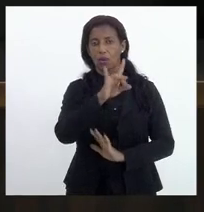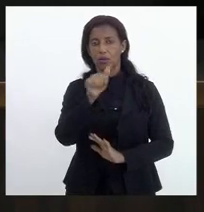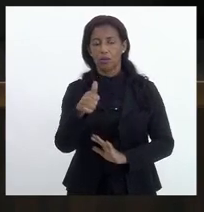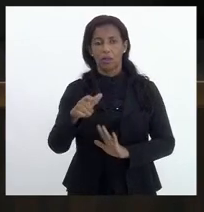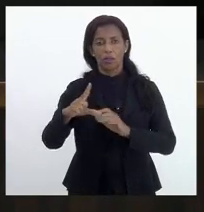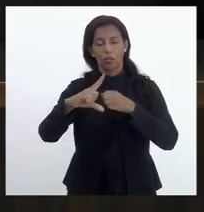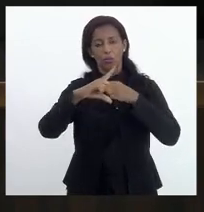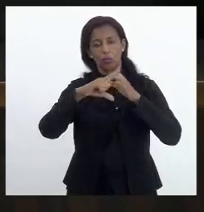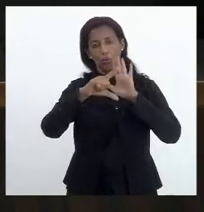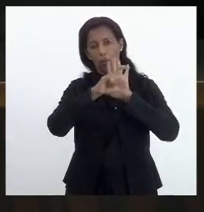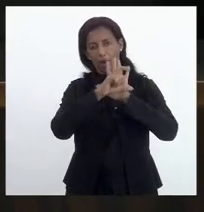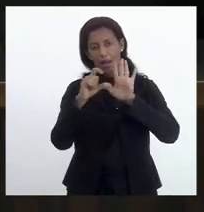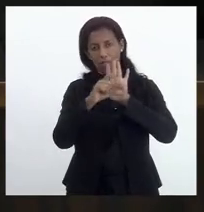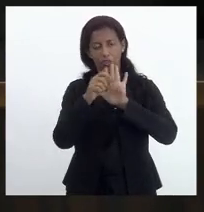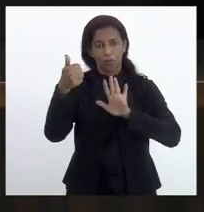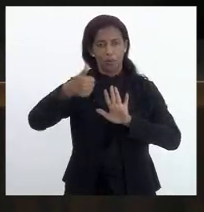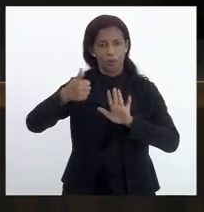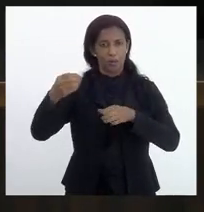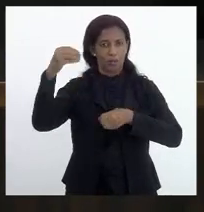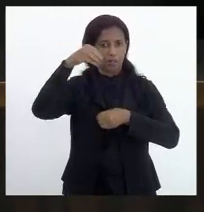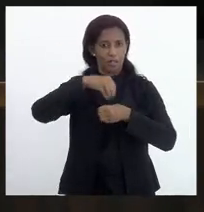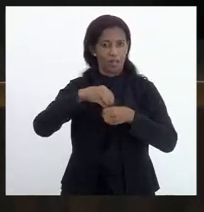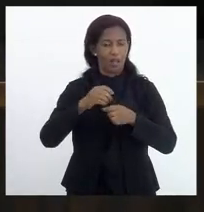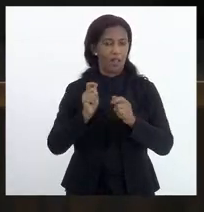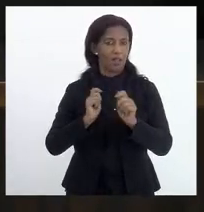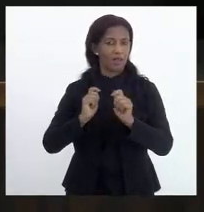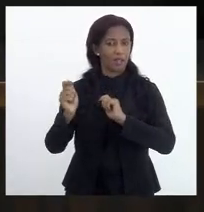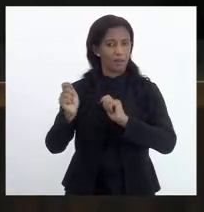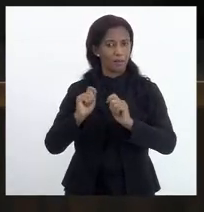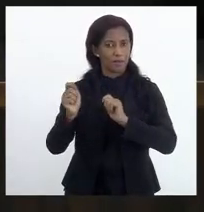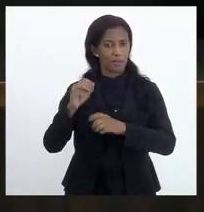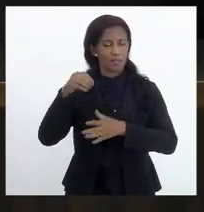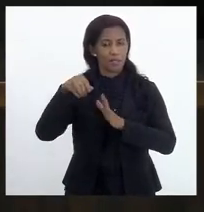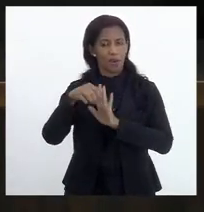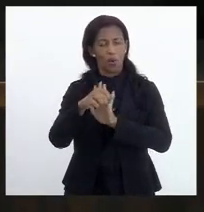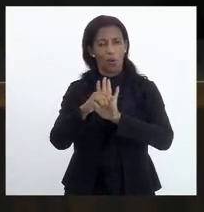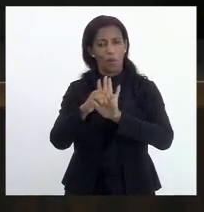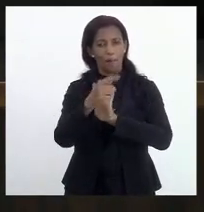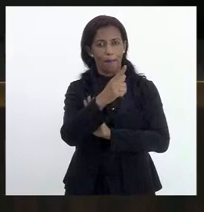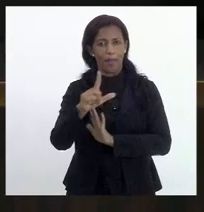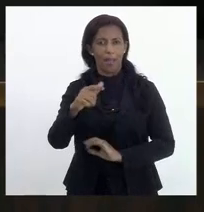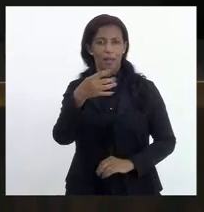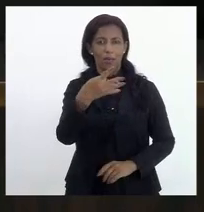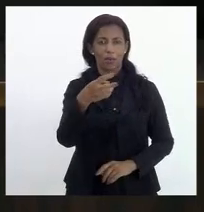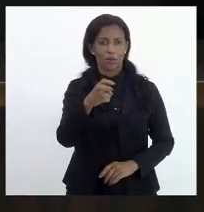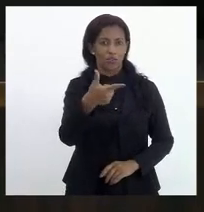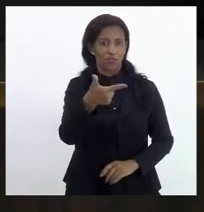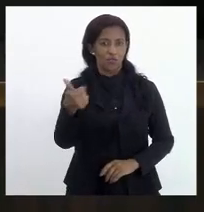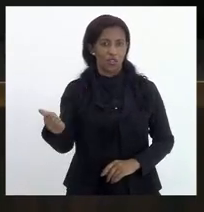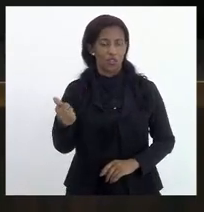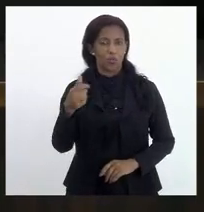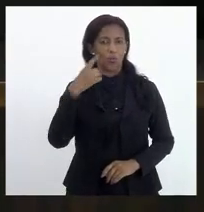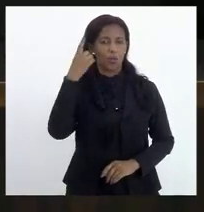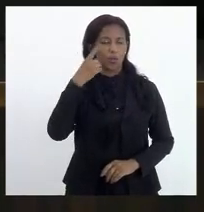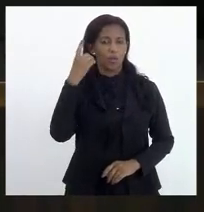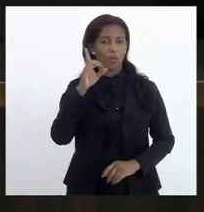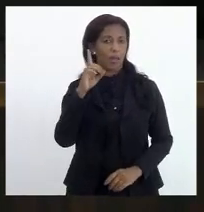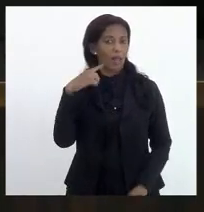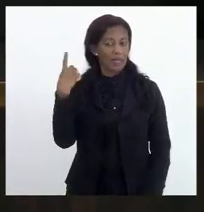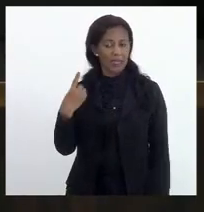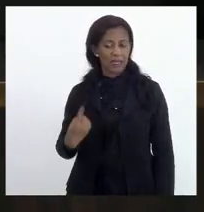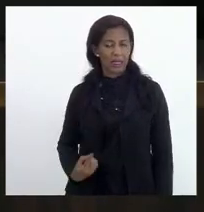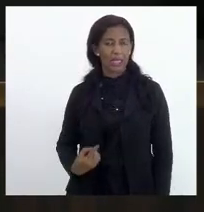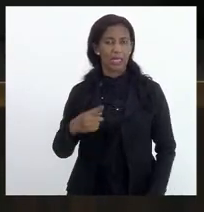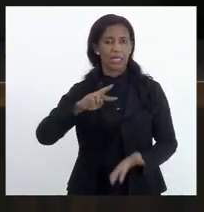do artigo 47 do Regimento Interno, intermitação ordinária, em primeira discussão, projeto de lei 4051 de 21, de autoria da deputada Dani Monteiro, que